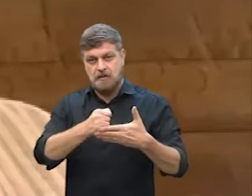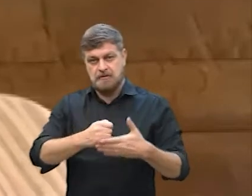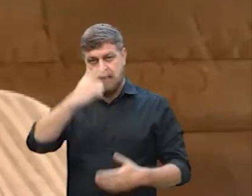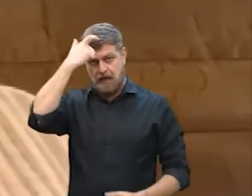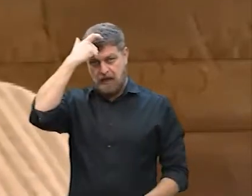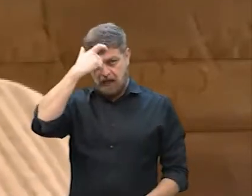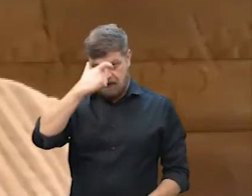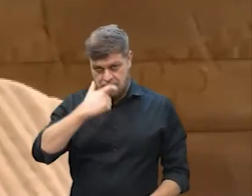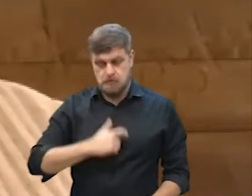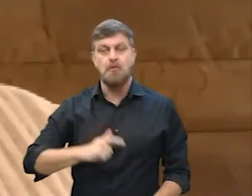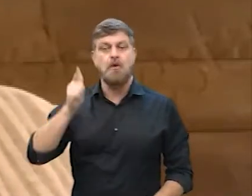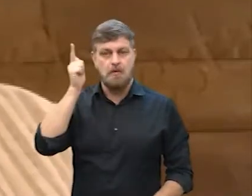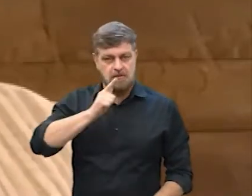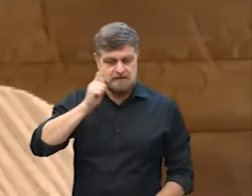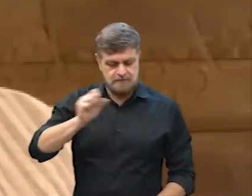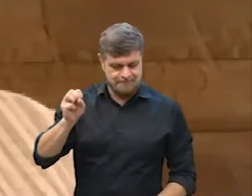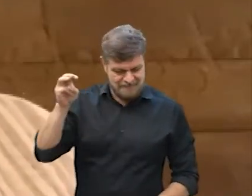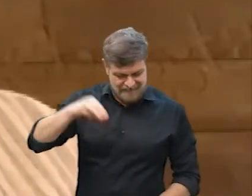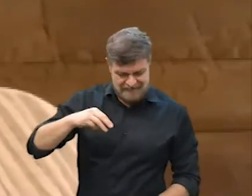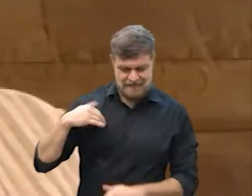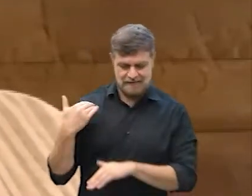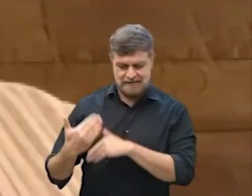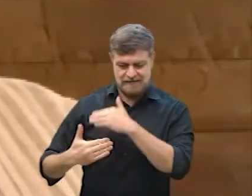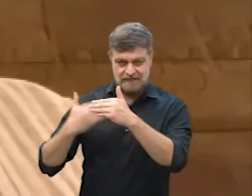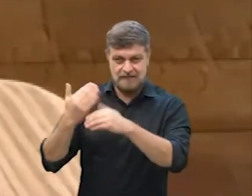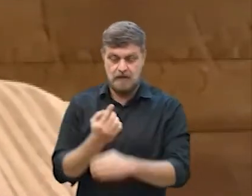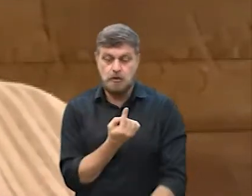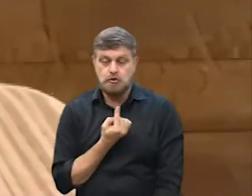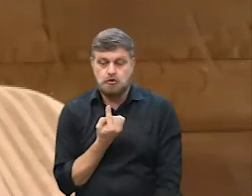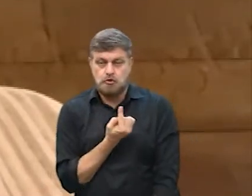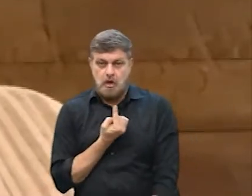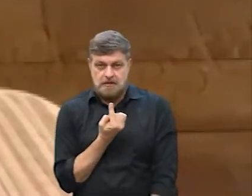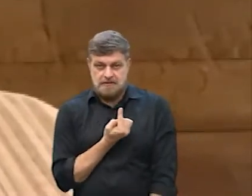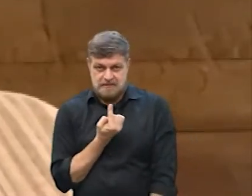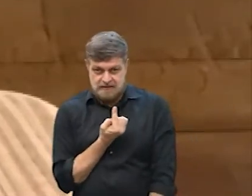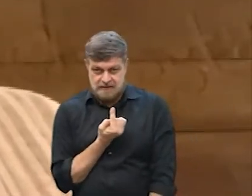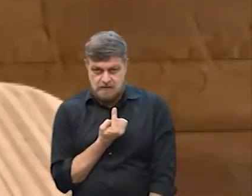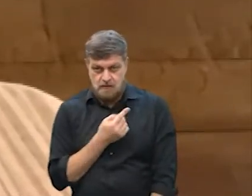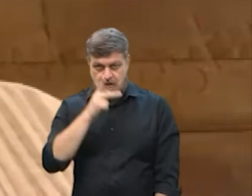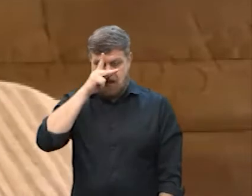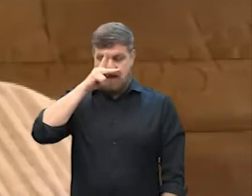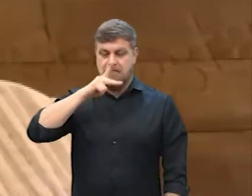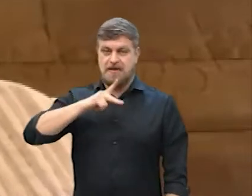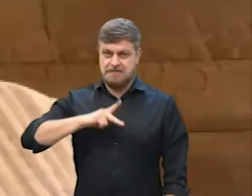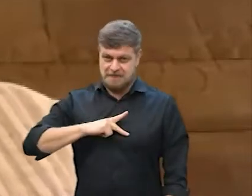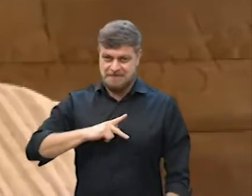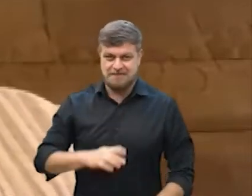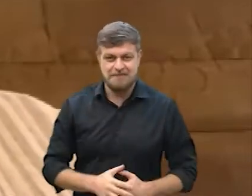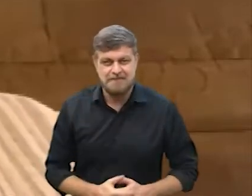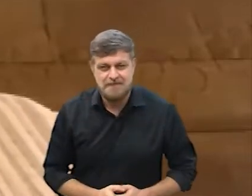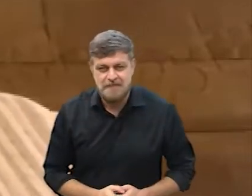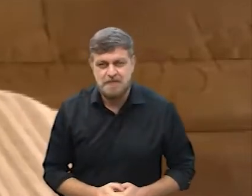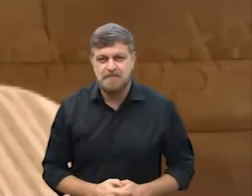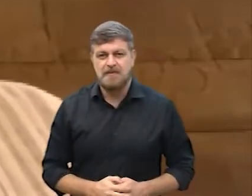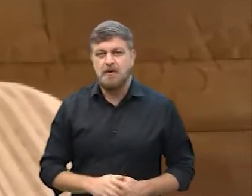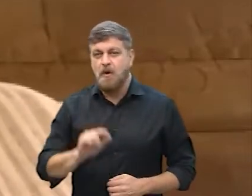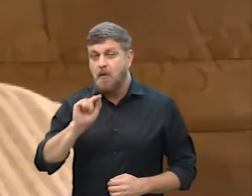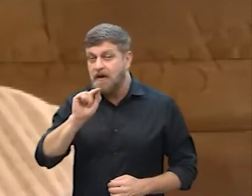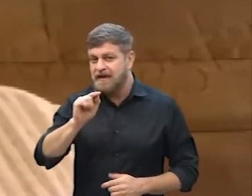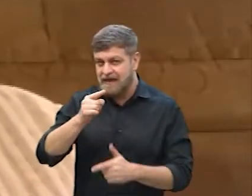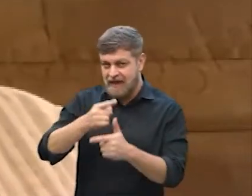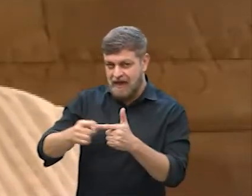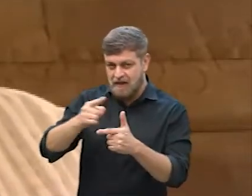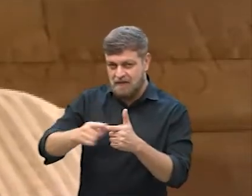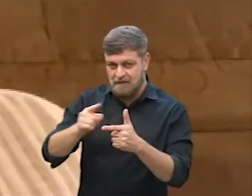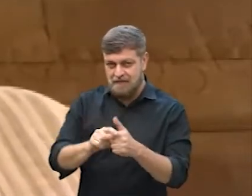pessoa a se desenvolver individualmente, ou seja, ela com ela mesma. O grande problema